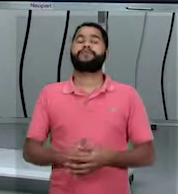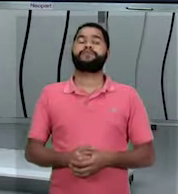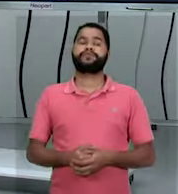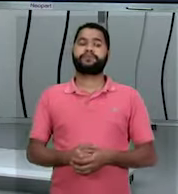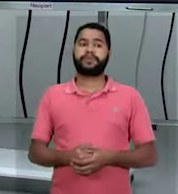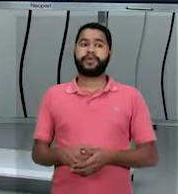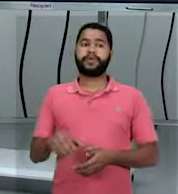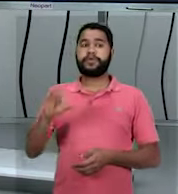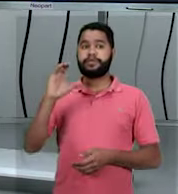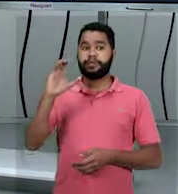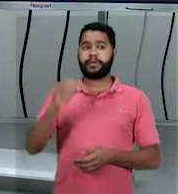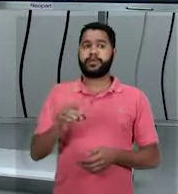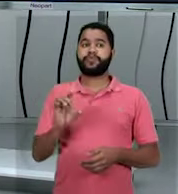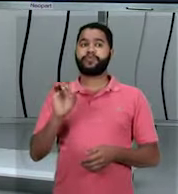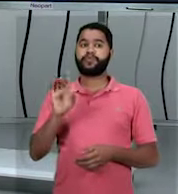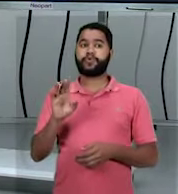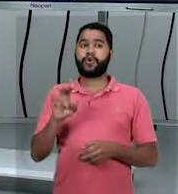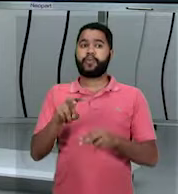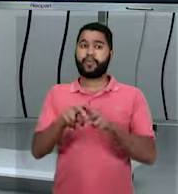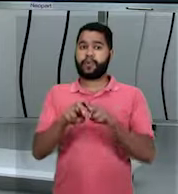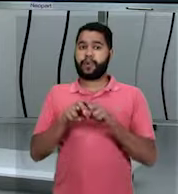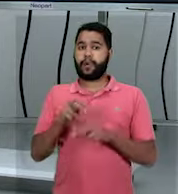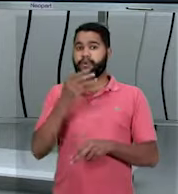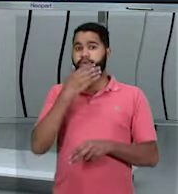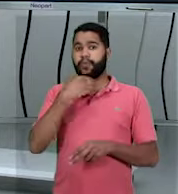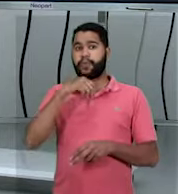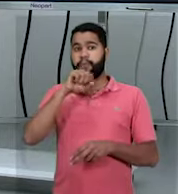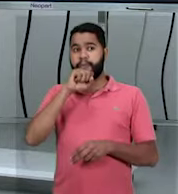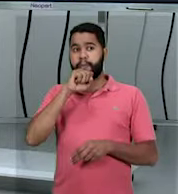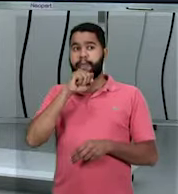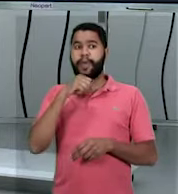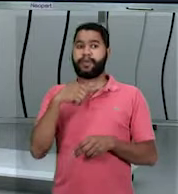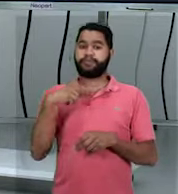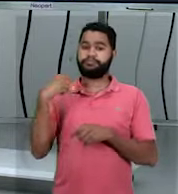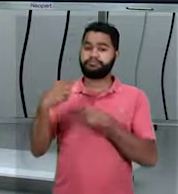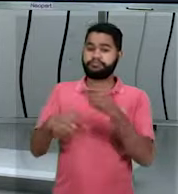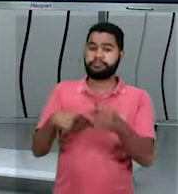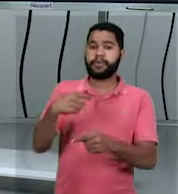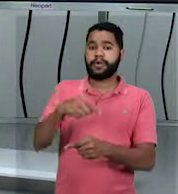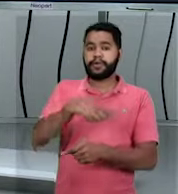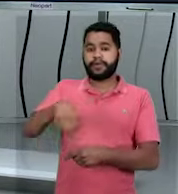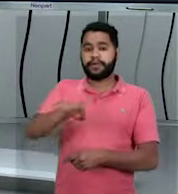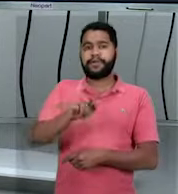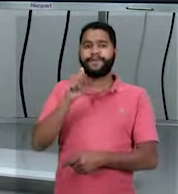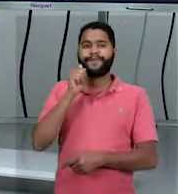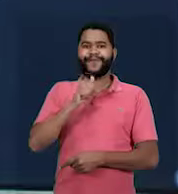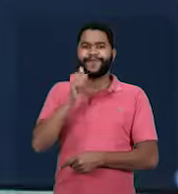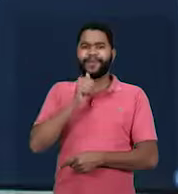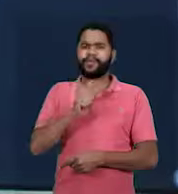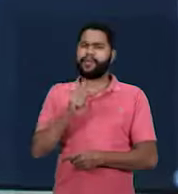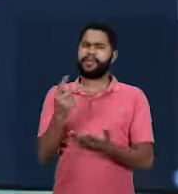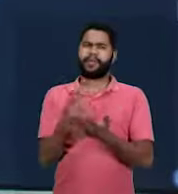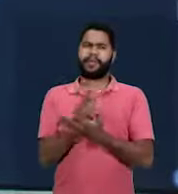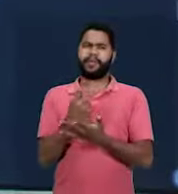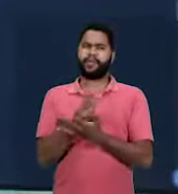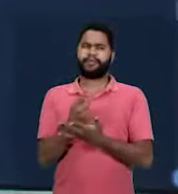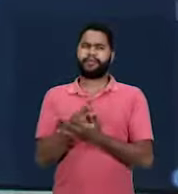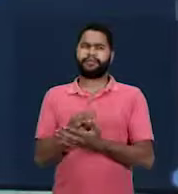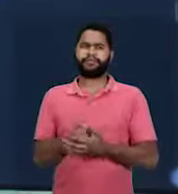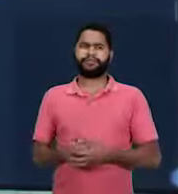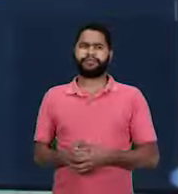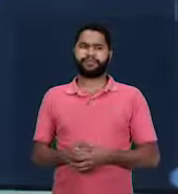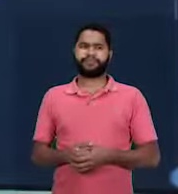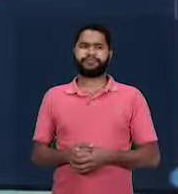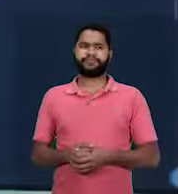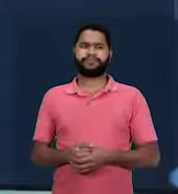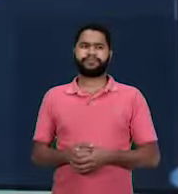Só pode ser dada a partir do pai por seus descendentes do sexo feminino. Está errada também. Então, aqui, ó.